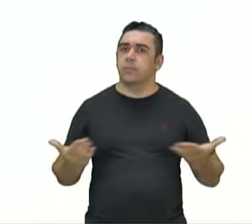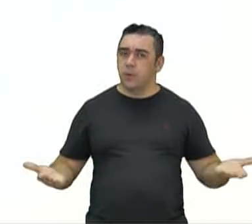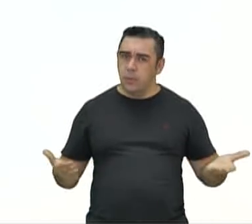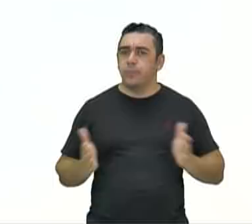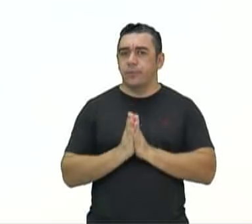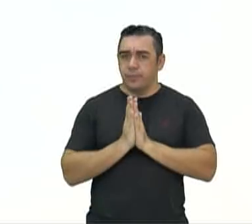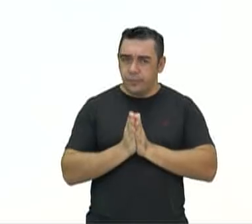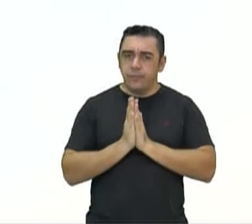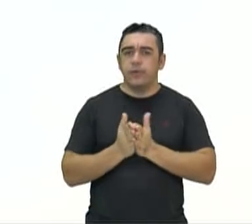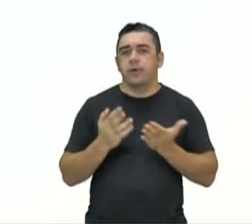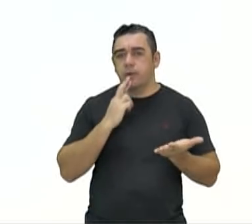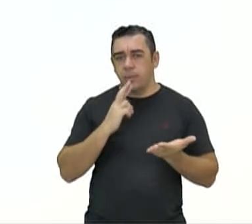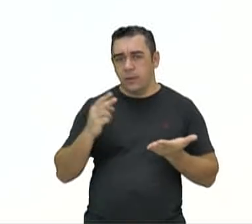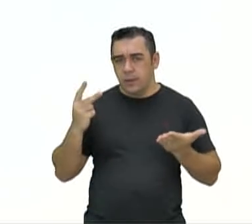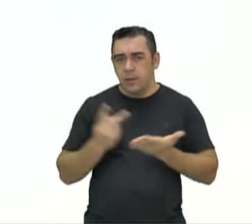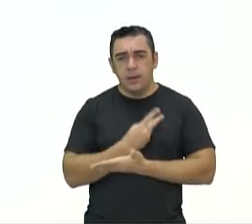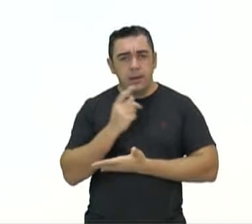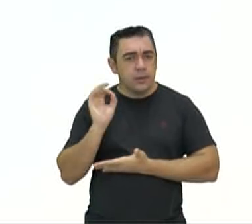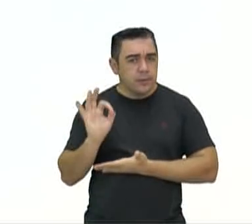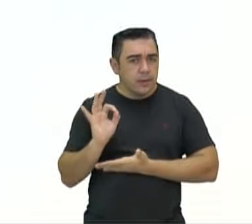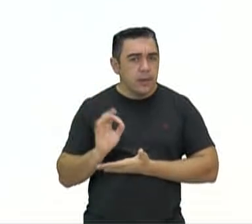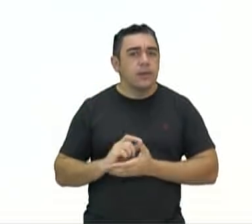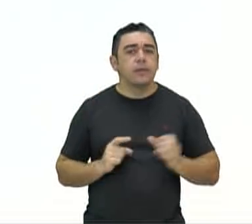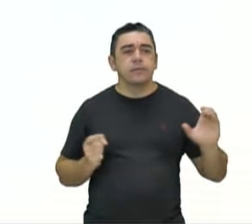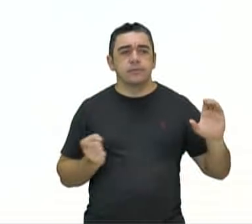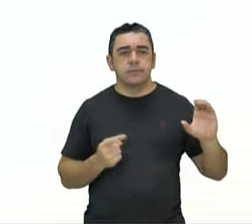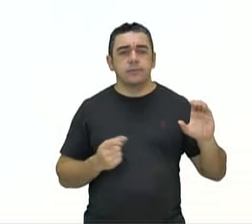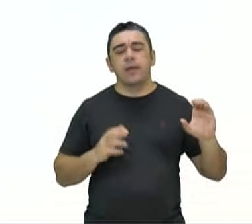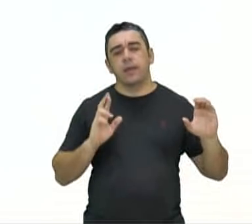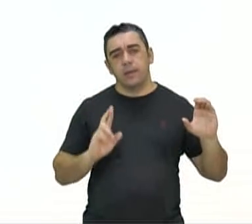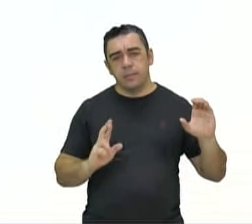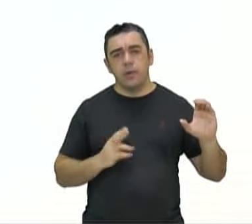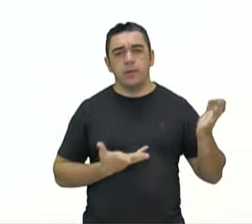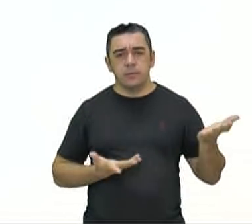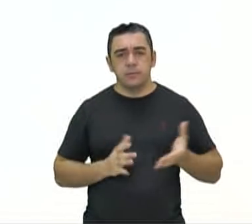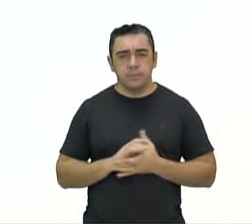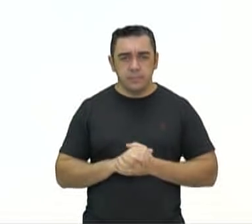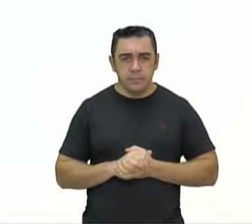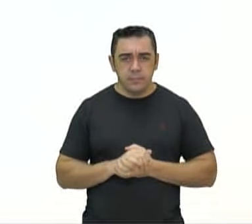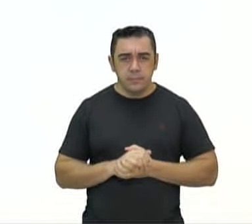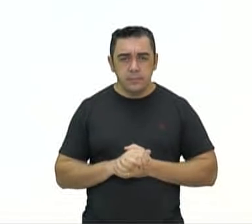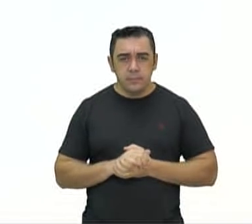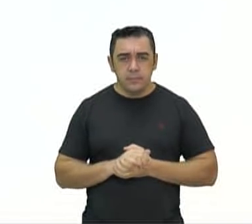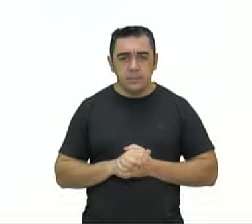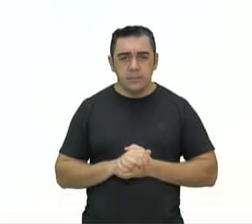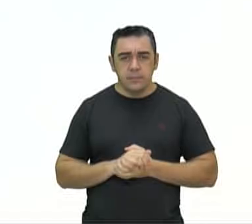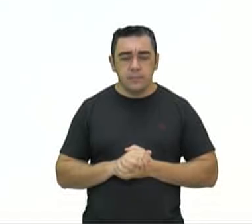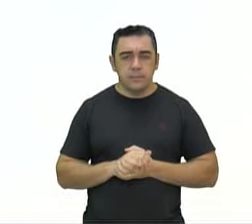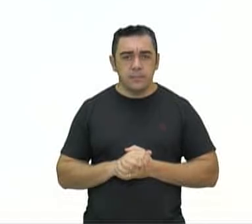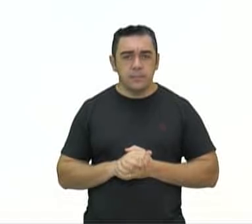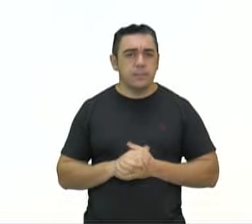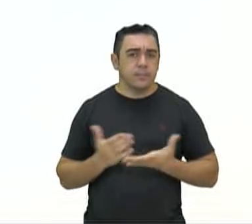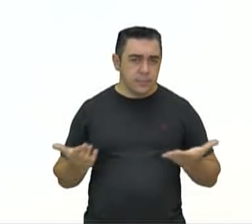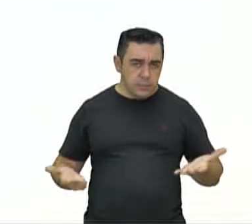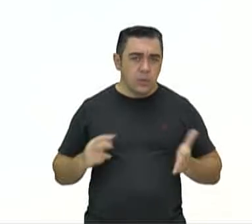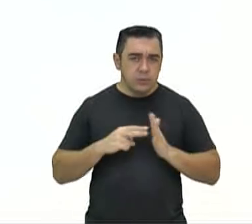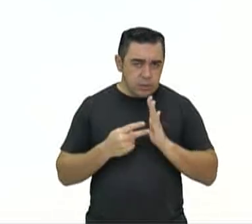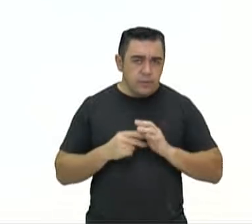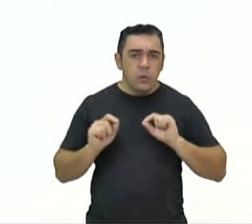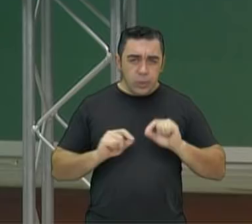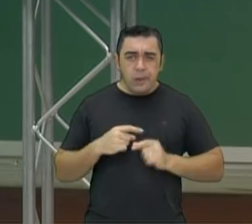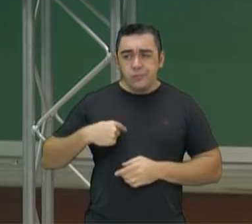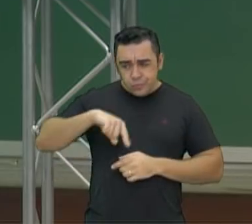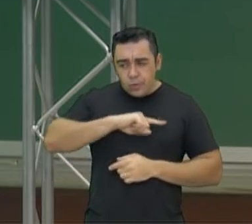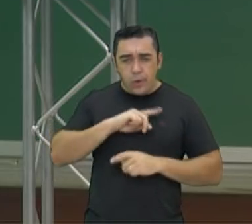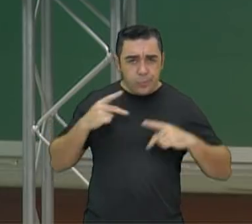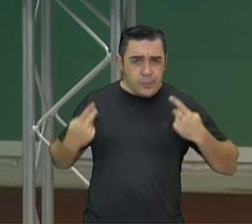Por favor, né? Qual é a alternativa? Isso, cara, a alternativa é a letra C, muito bem. Ou seja, claro que o modo de